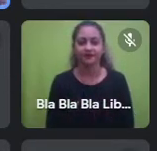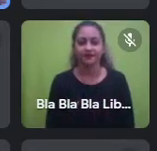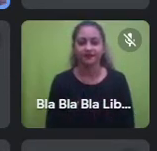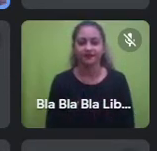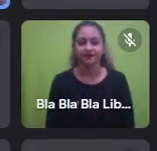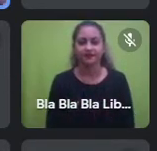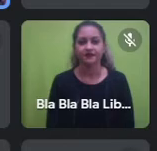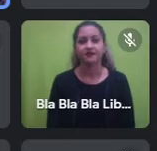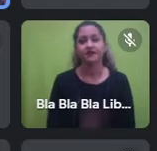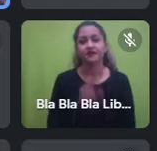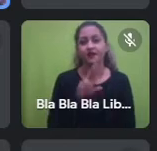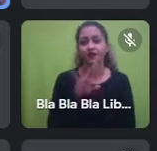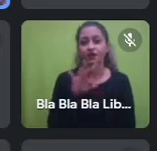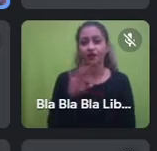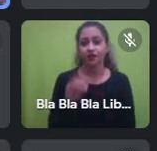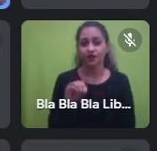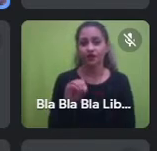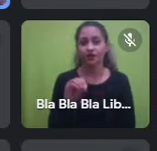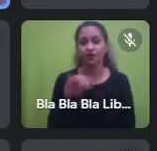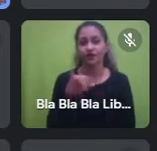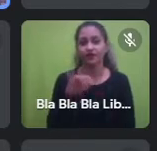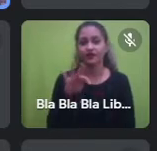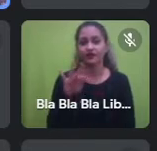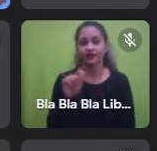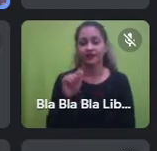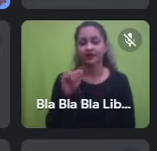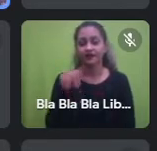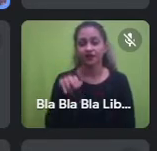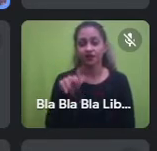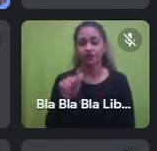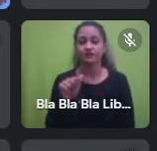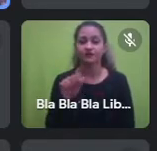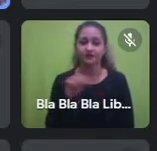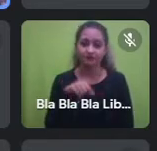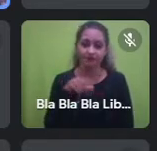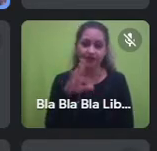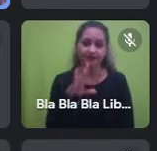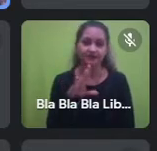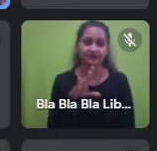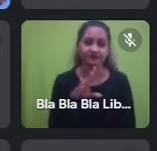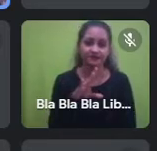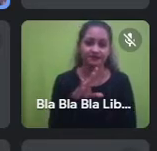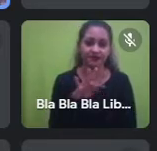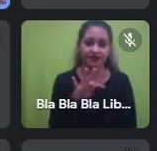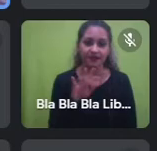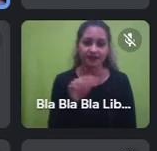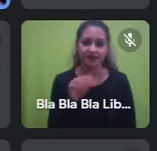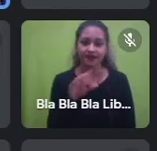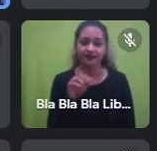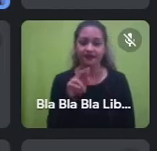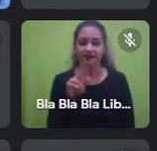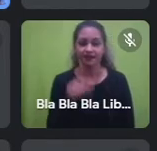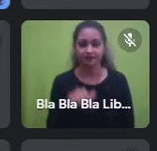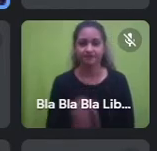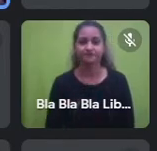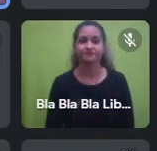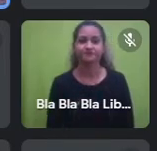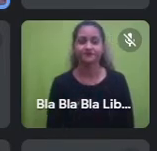E no Rio Itacaiunas, nós só conseguimos mesmo o acará, né, os geófagos, o Inhambi e o Satanoperca de